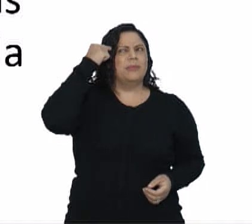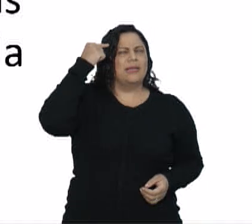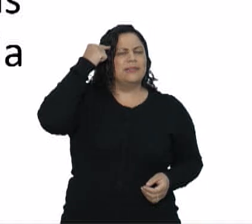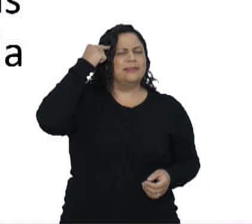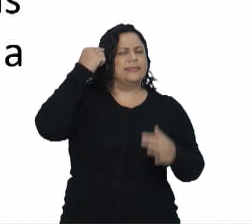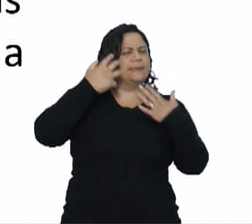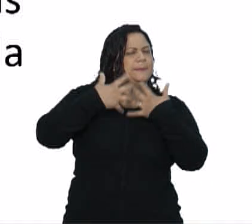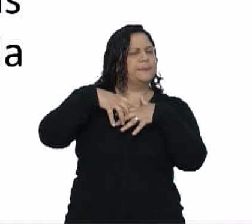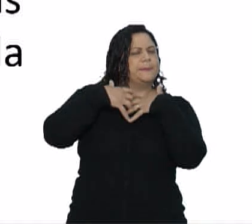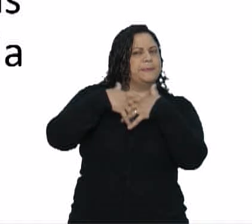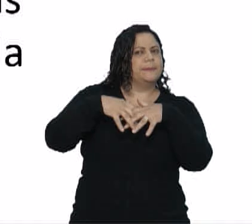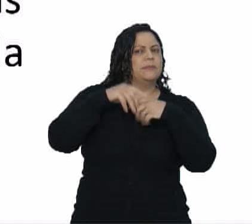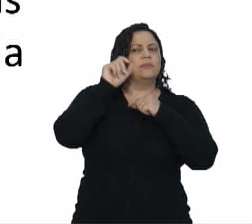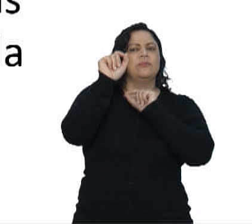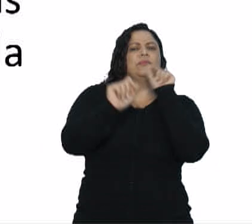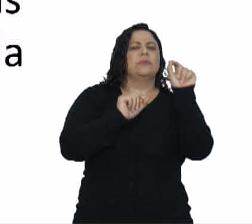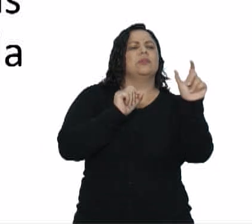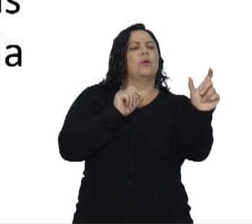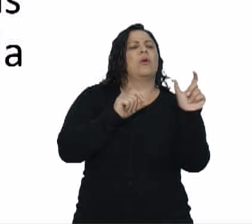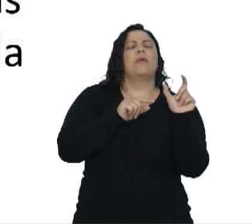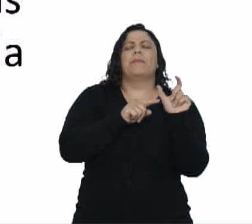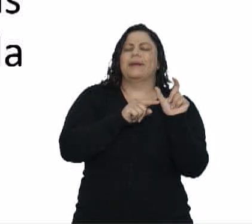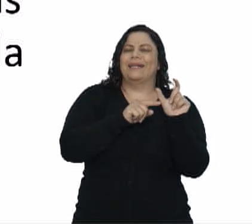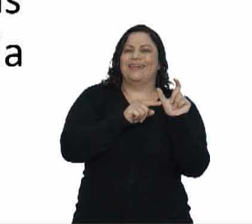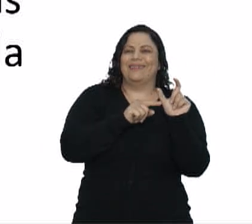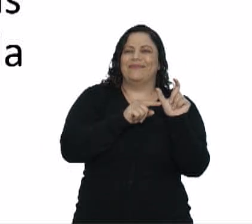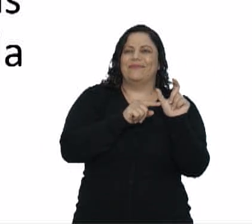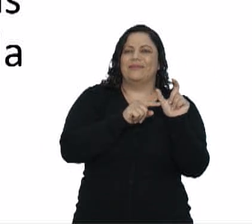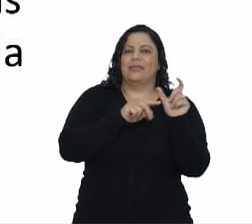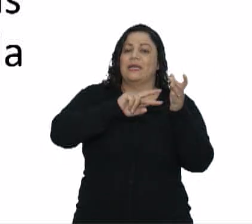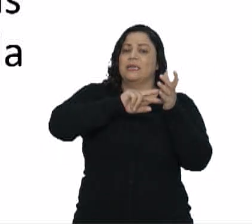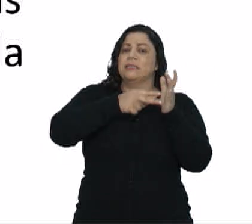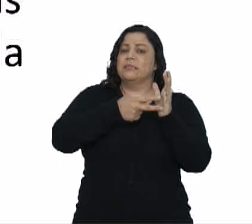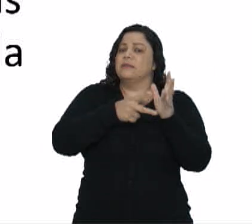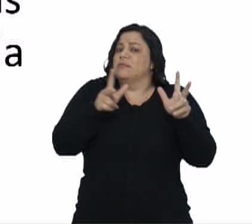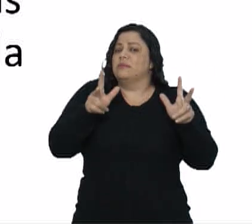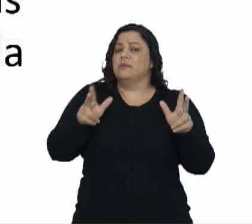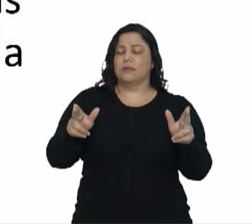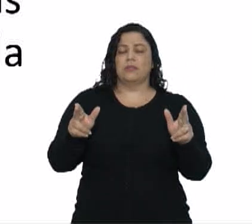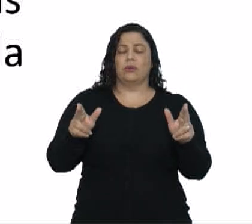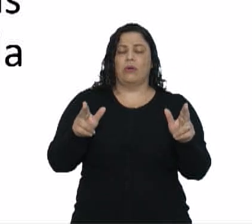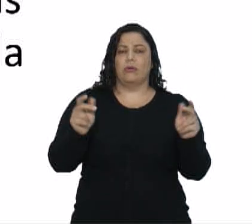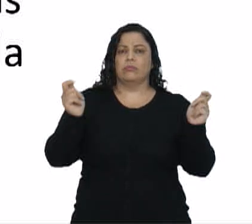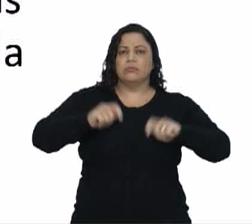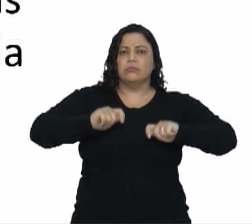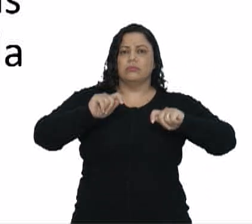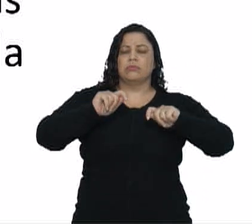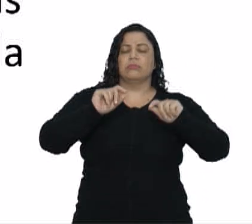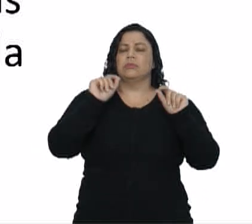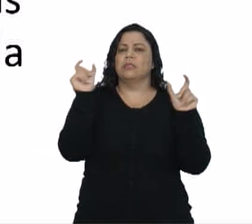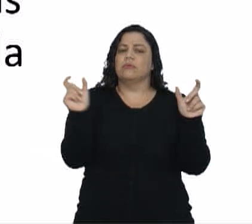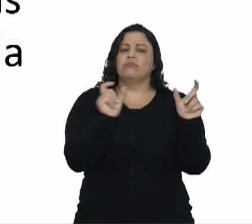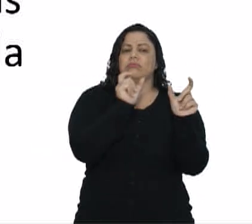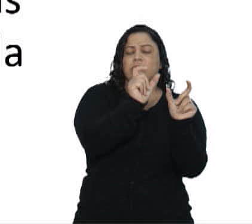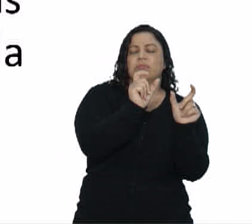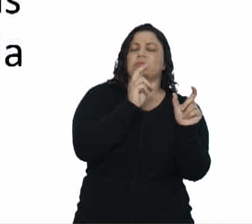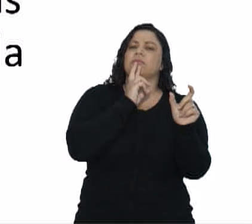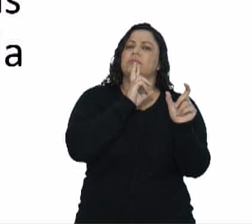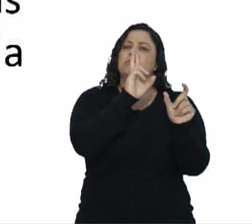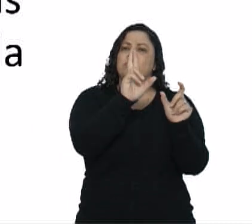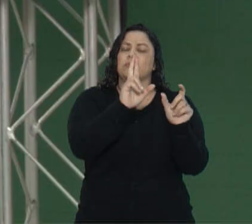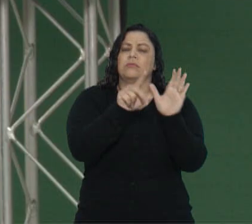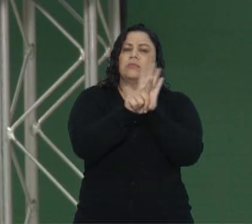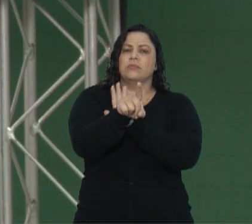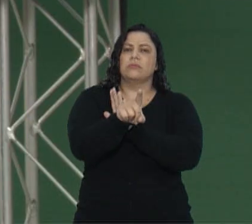outra palavra com o mesmo sentido poderia ser empregada em substituição à palavra indicada como resposta à pergunta